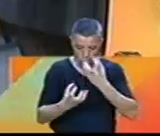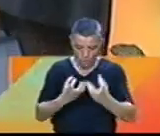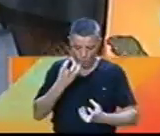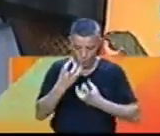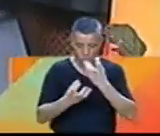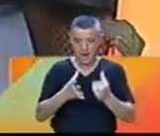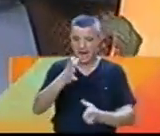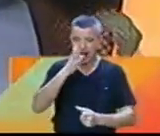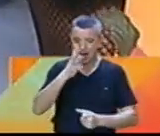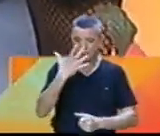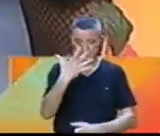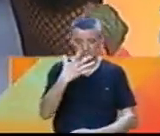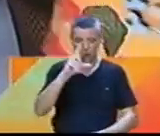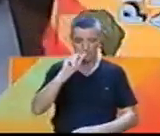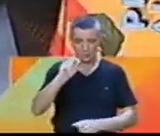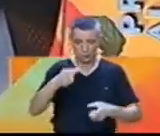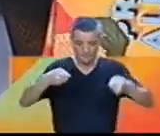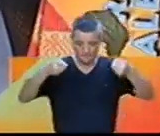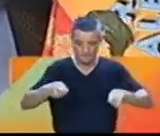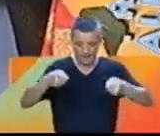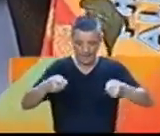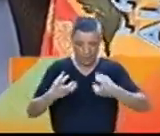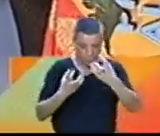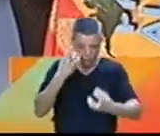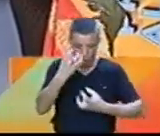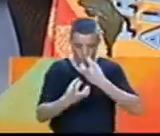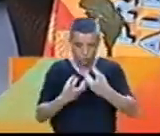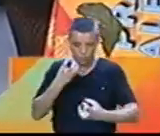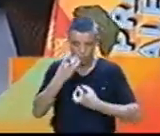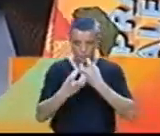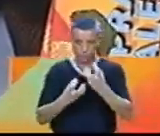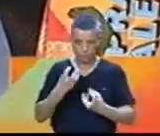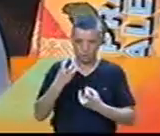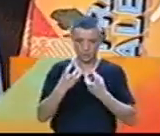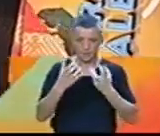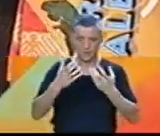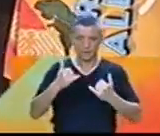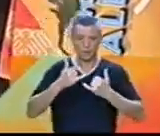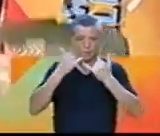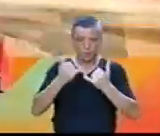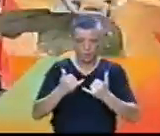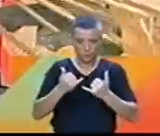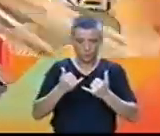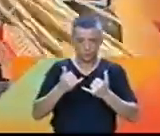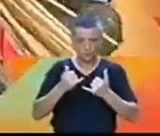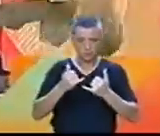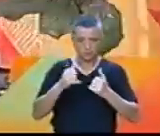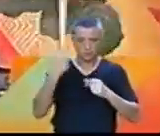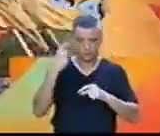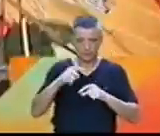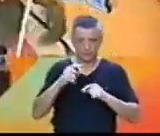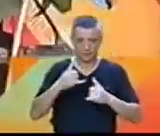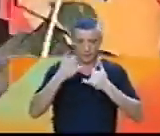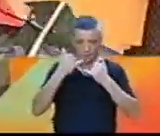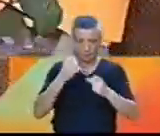tempo. Depois de chamar assim... chamado o chefe Hélio, minha amiga. Depois desta forma, ainda vai cozer? Sim, para meter a cozer. Depois